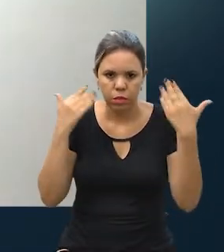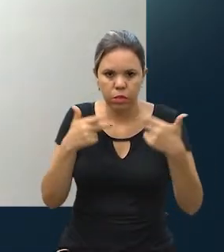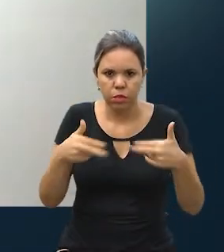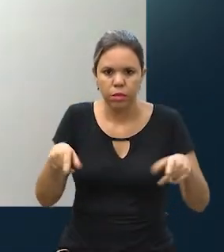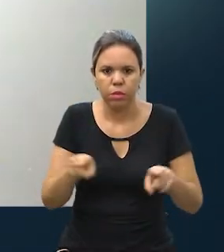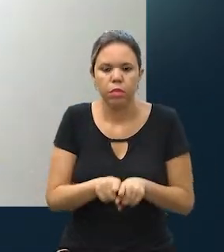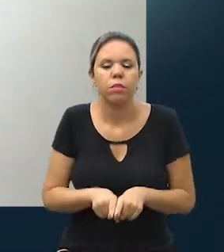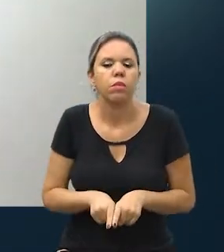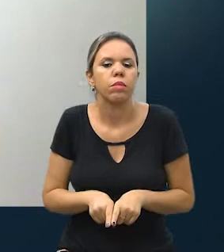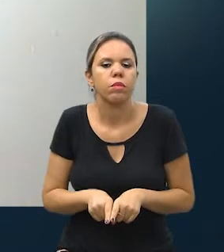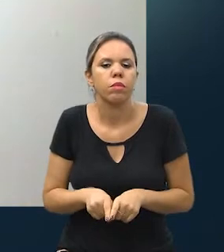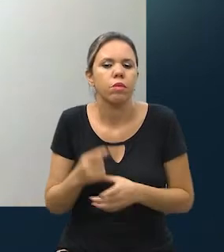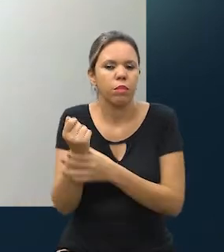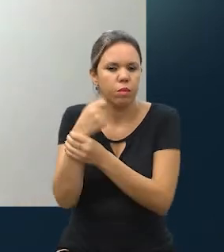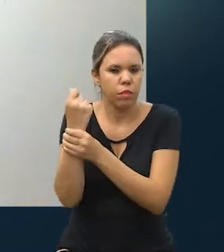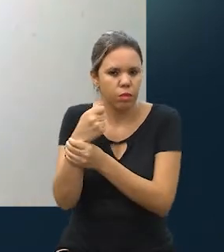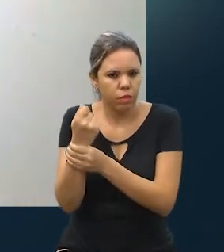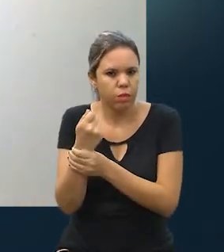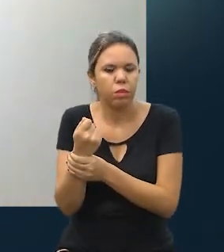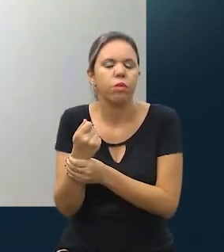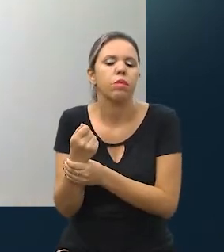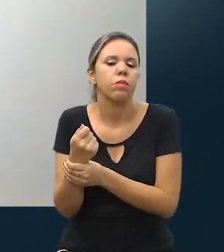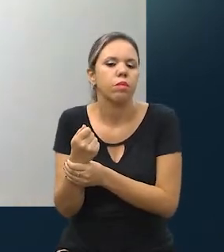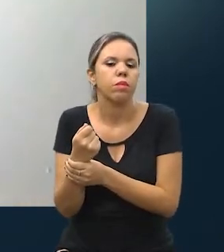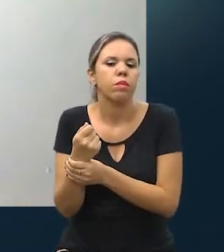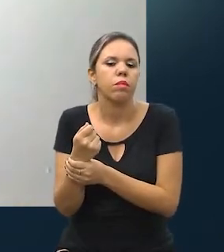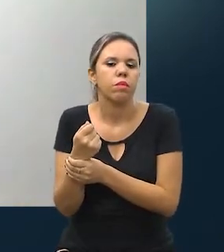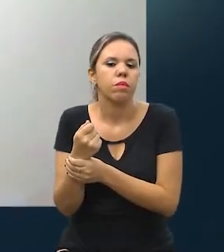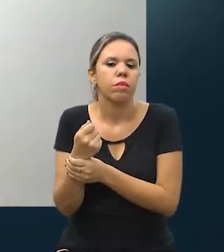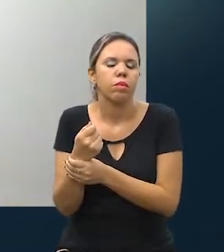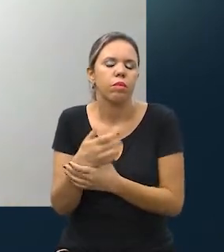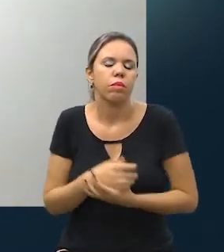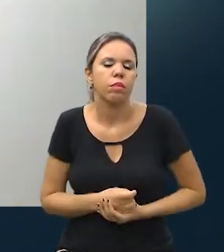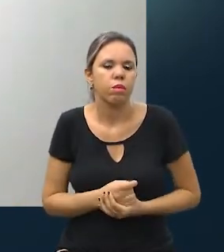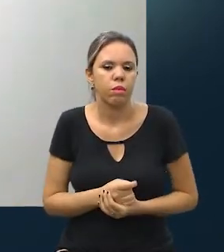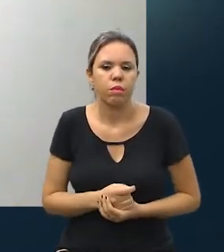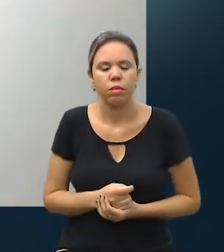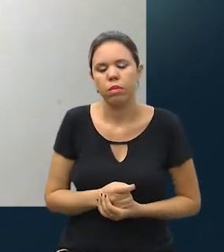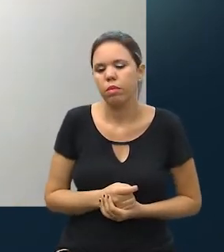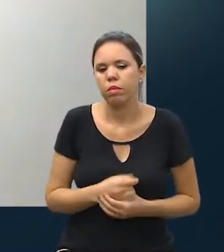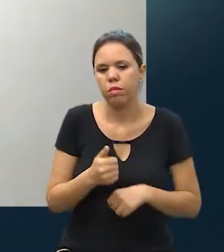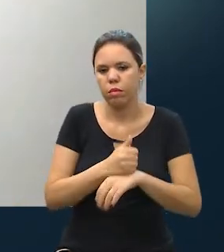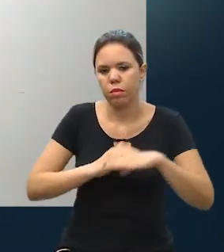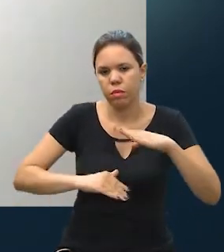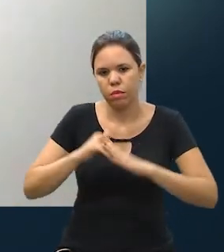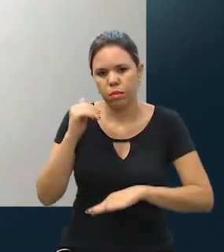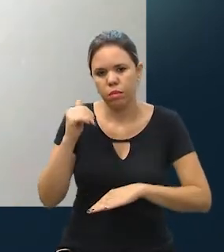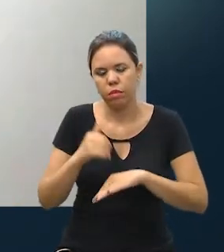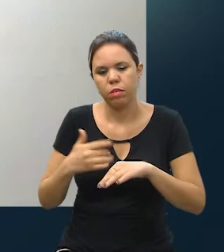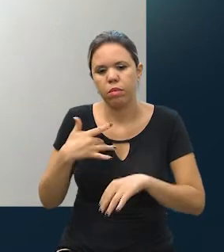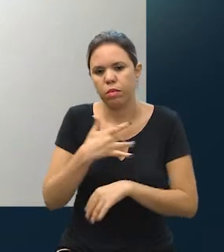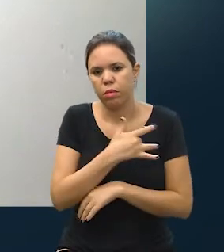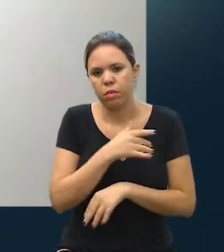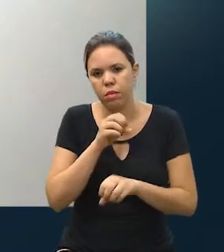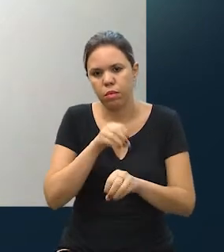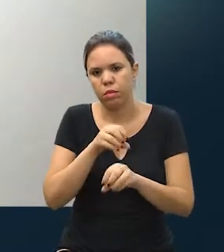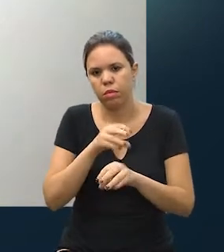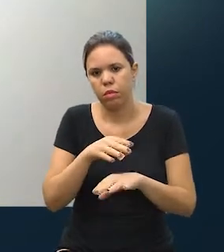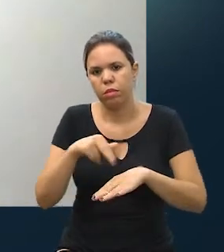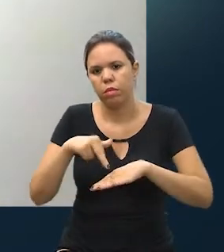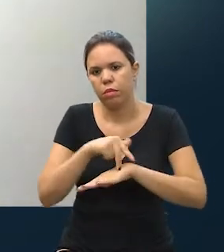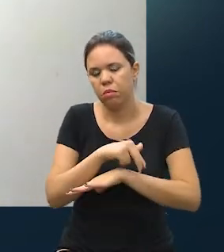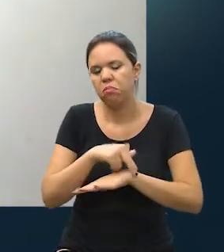psicologia, fisioterapia, enfim, todos as profissões relacionadas à saúde, educação,